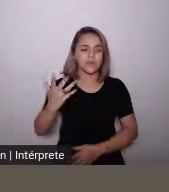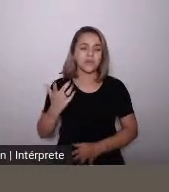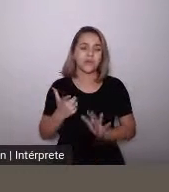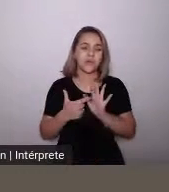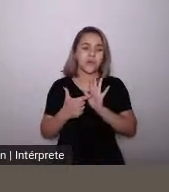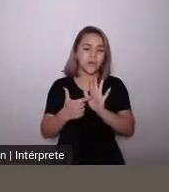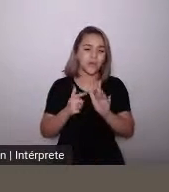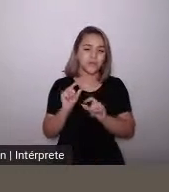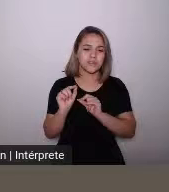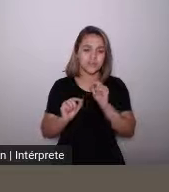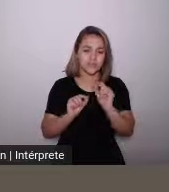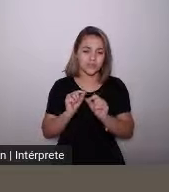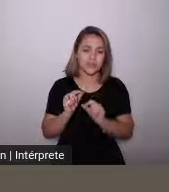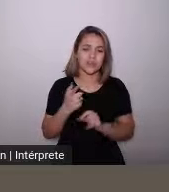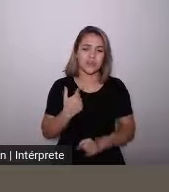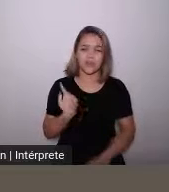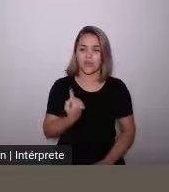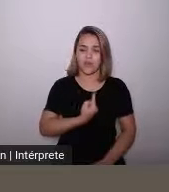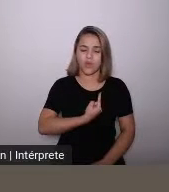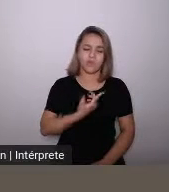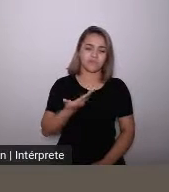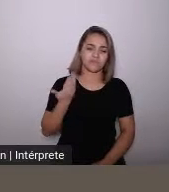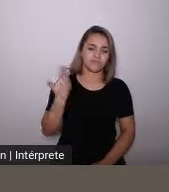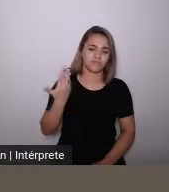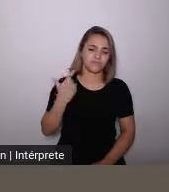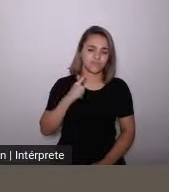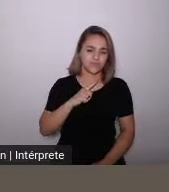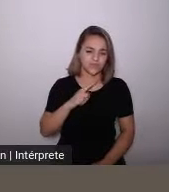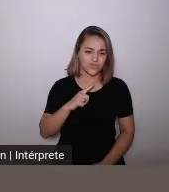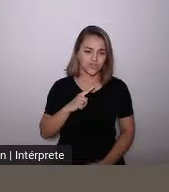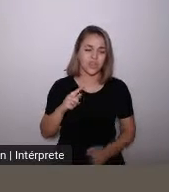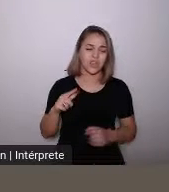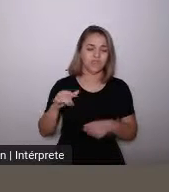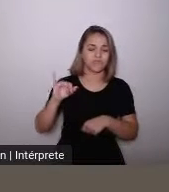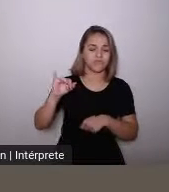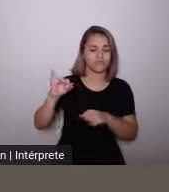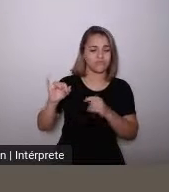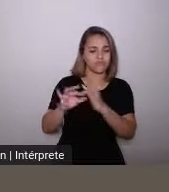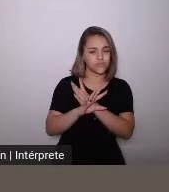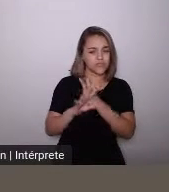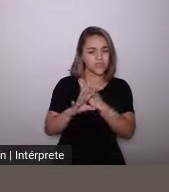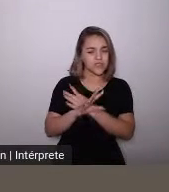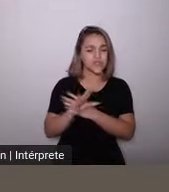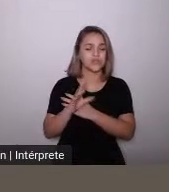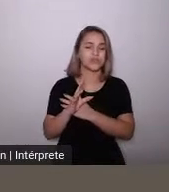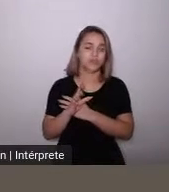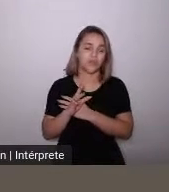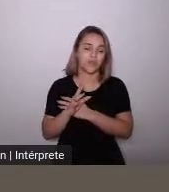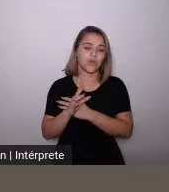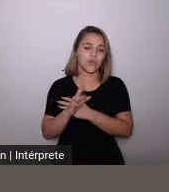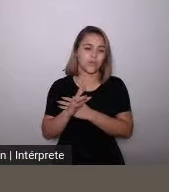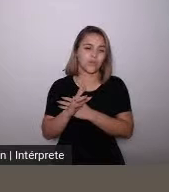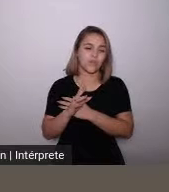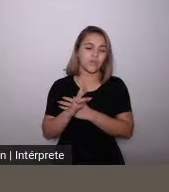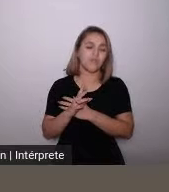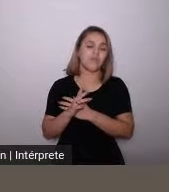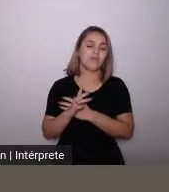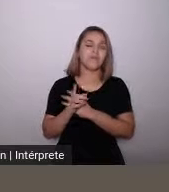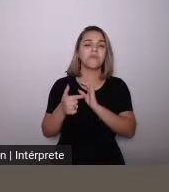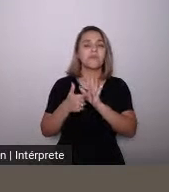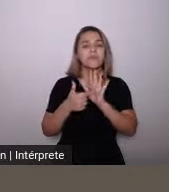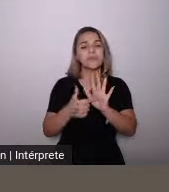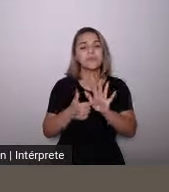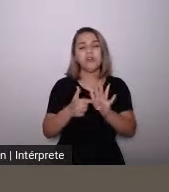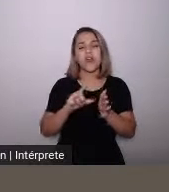o que nós tínhamos, né, nos grandes centros urbanos, tudo que era identificado como atraso, e o que